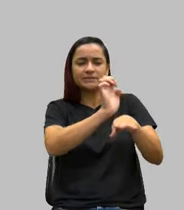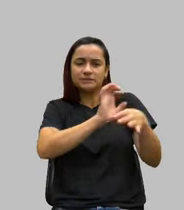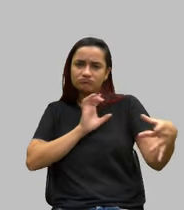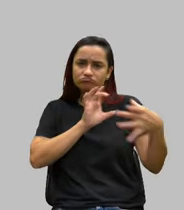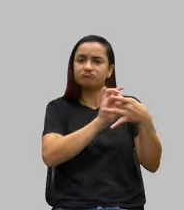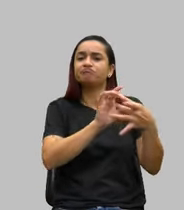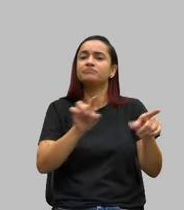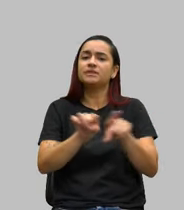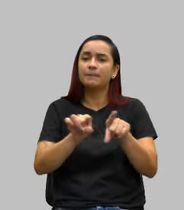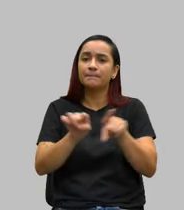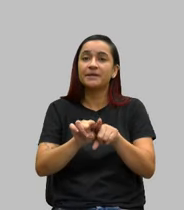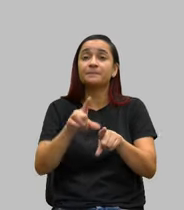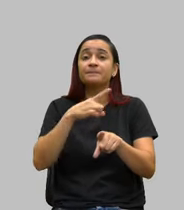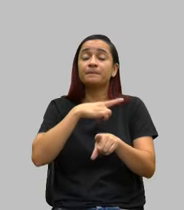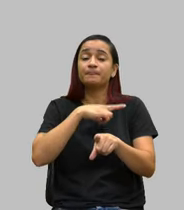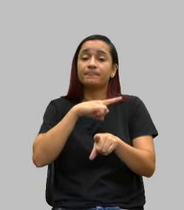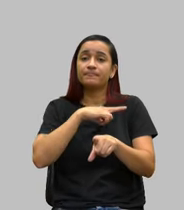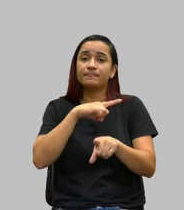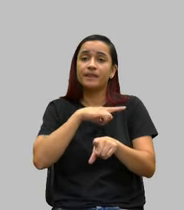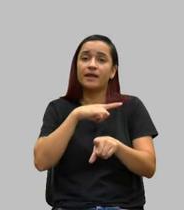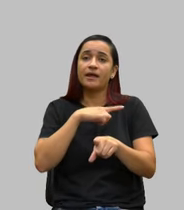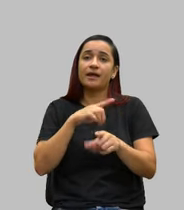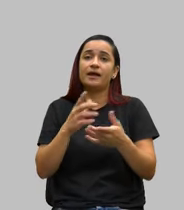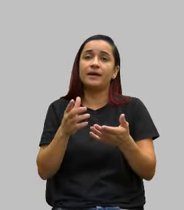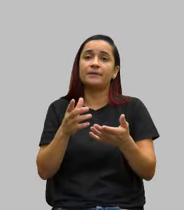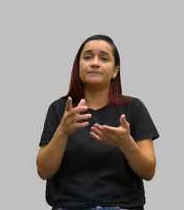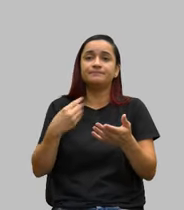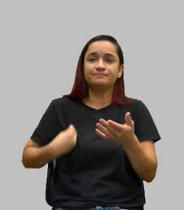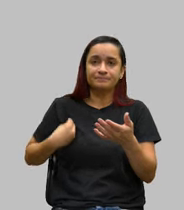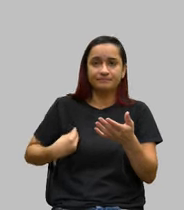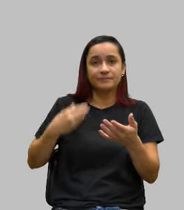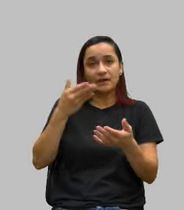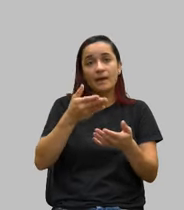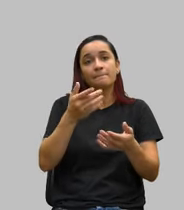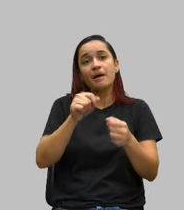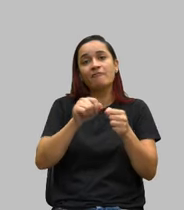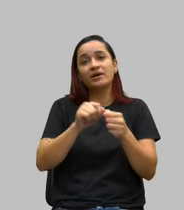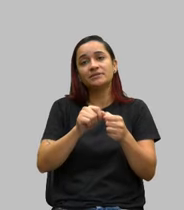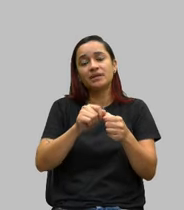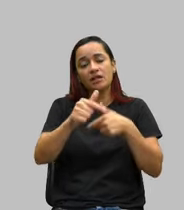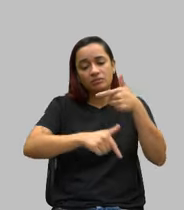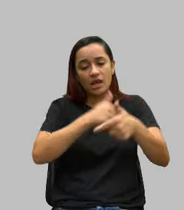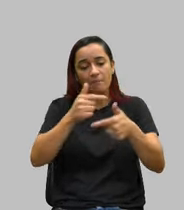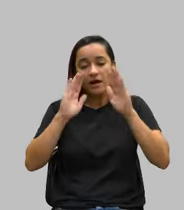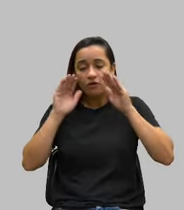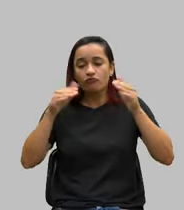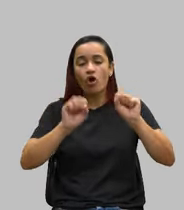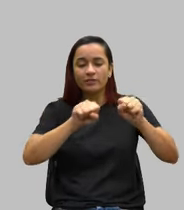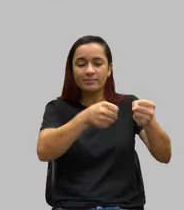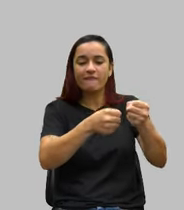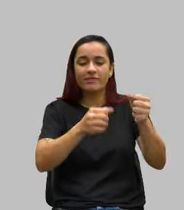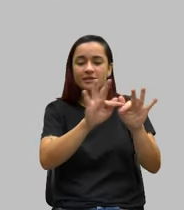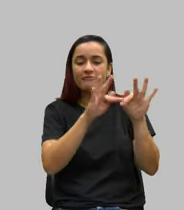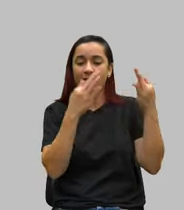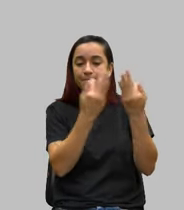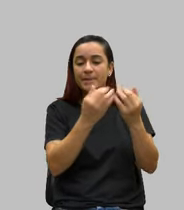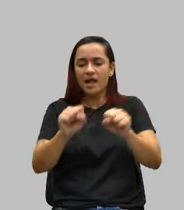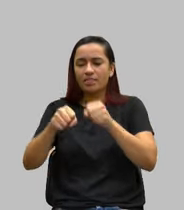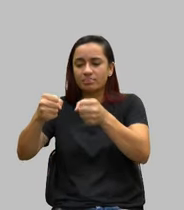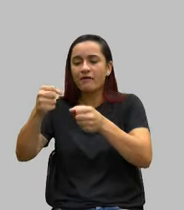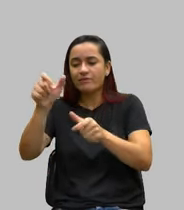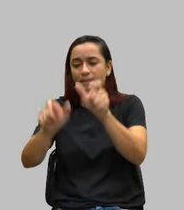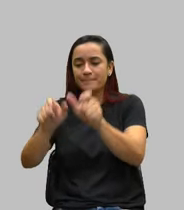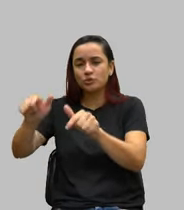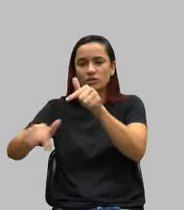eh está ali para exercer uma função em defesa da família dos trabalhadores das pessoas de